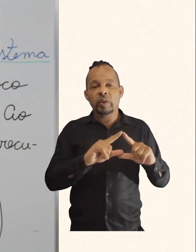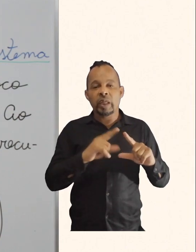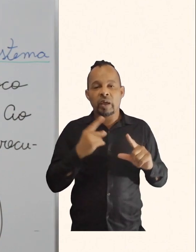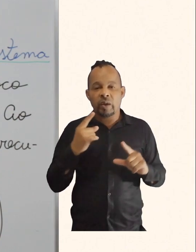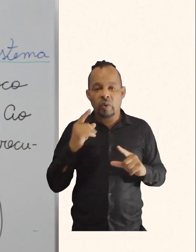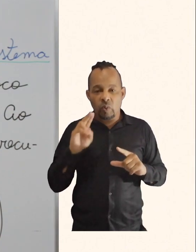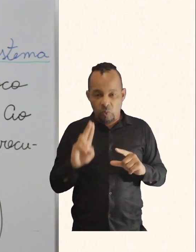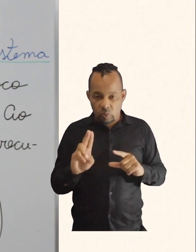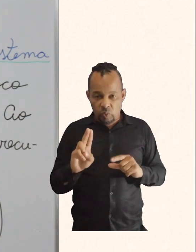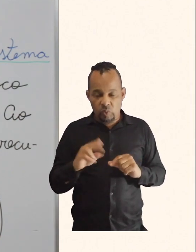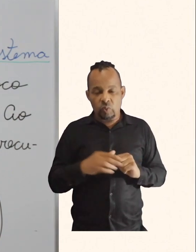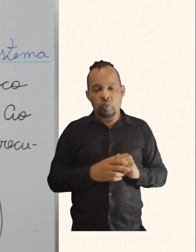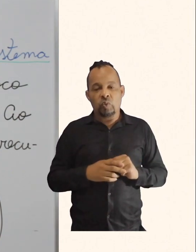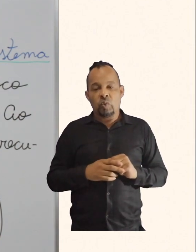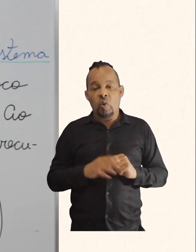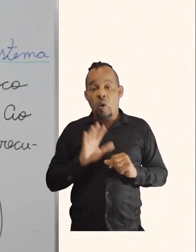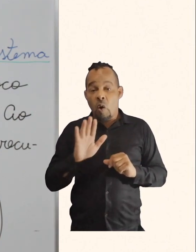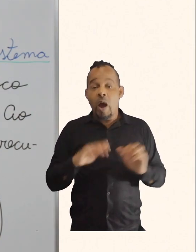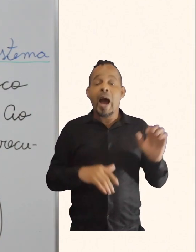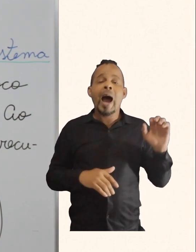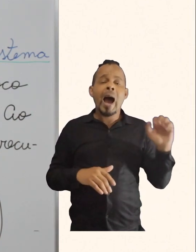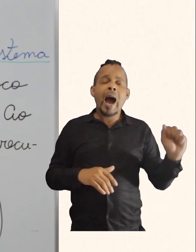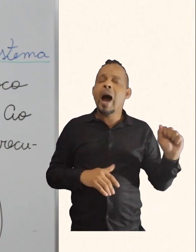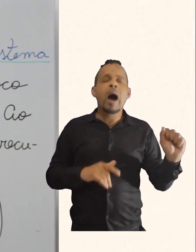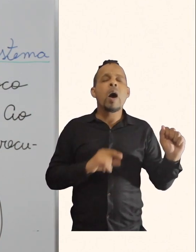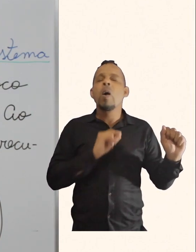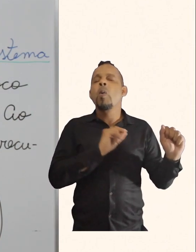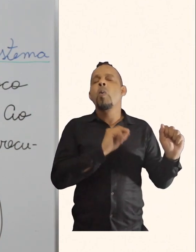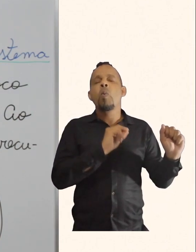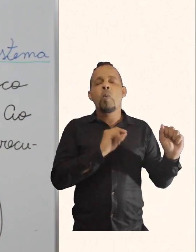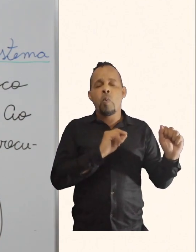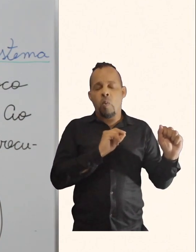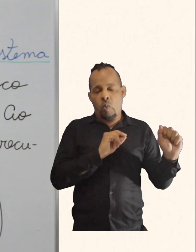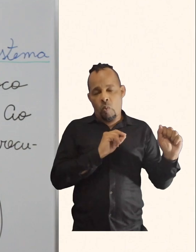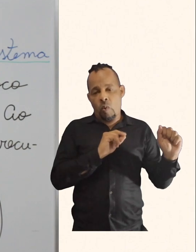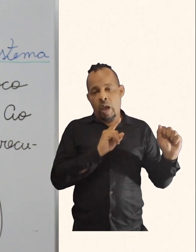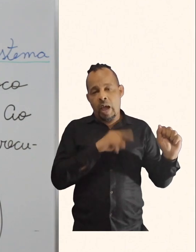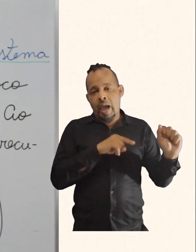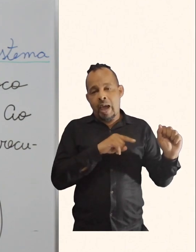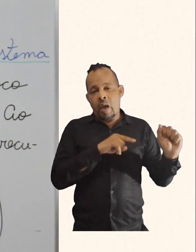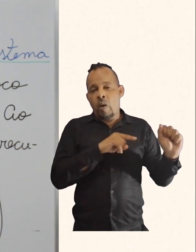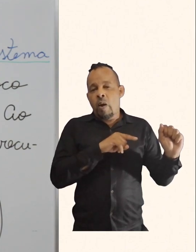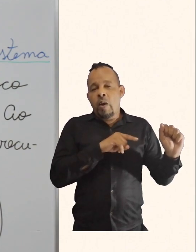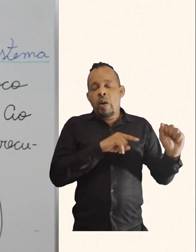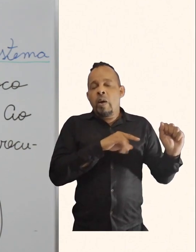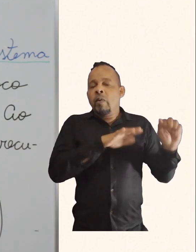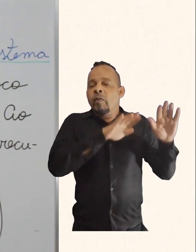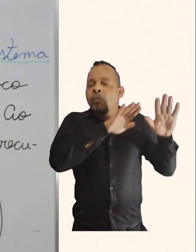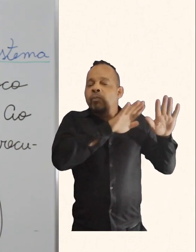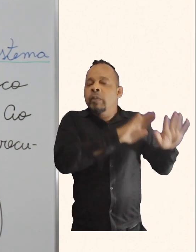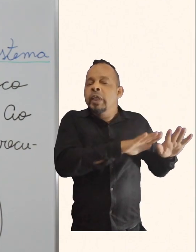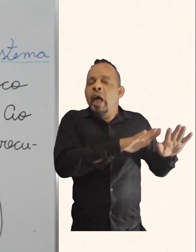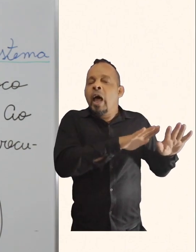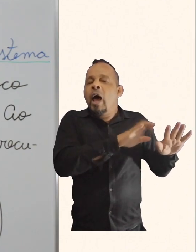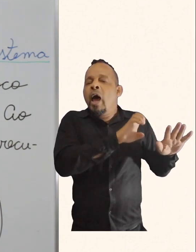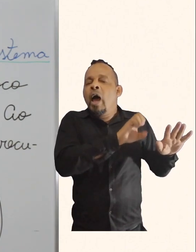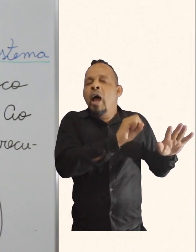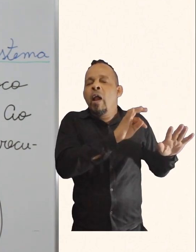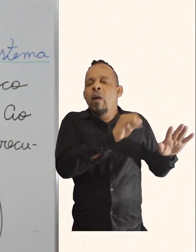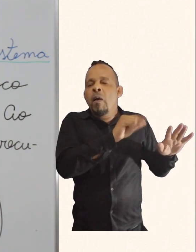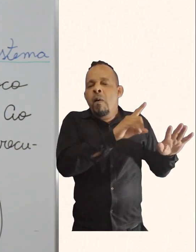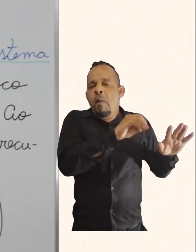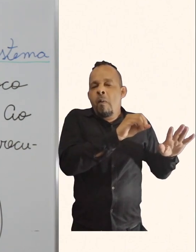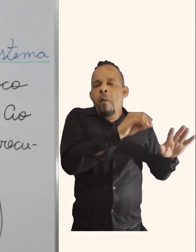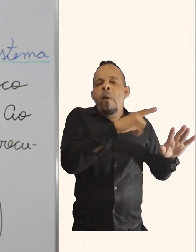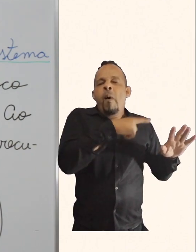vamos definir primeiro quem é esse estado A e esse estado B. Estado A é um estado do sistema que tem